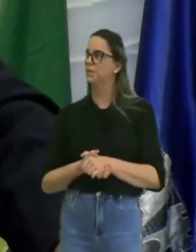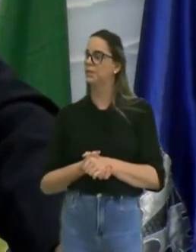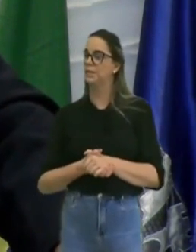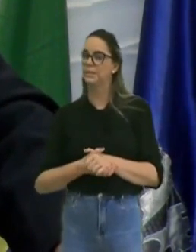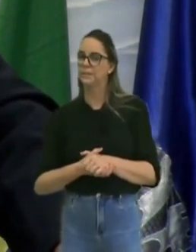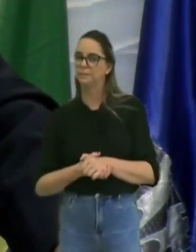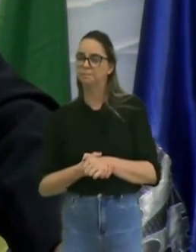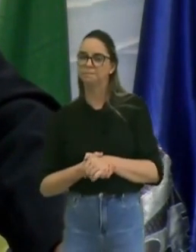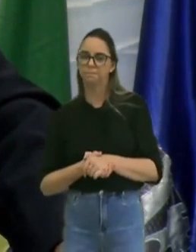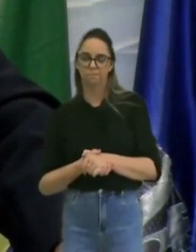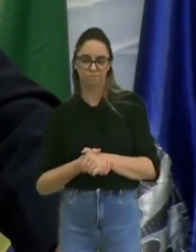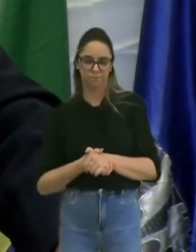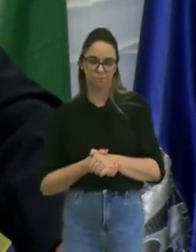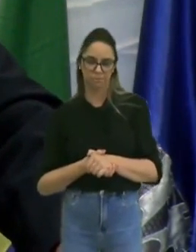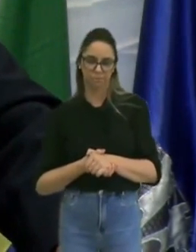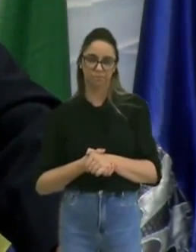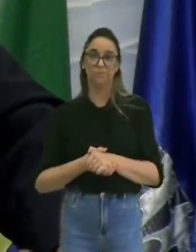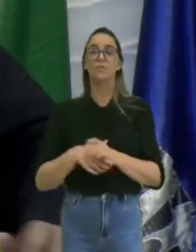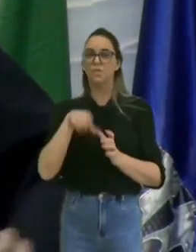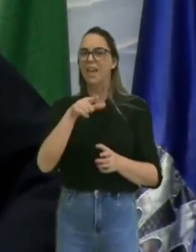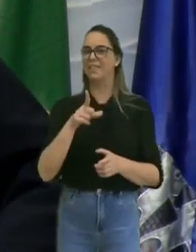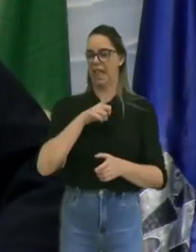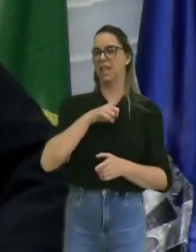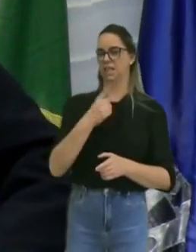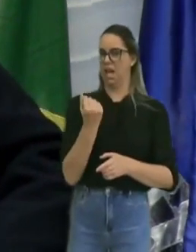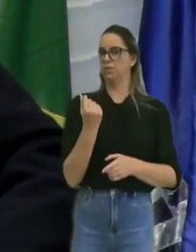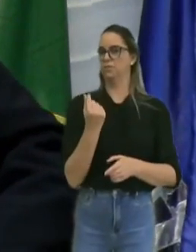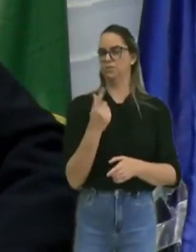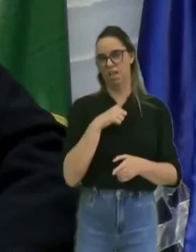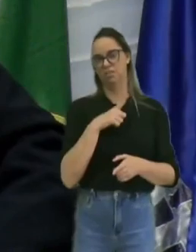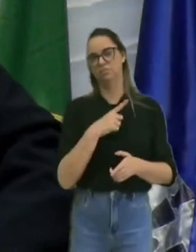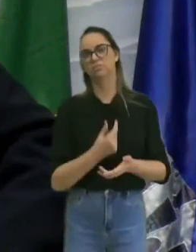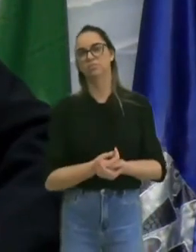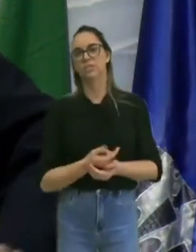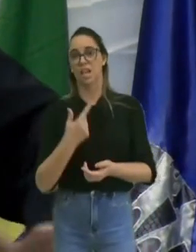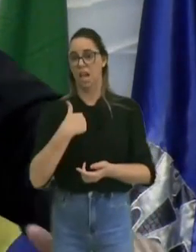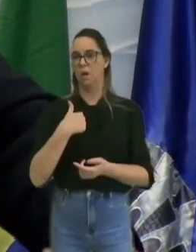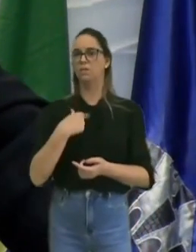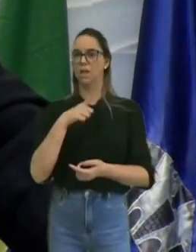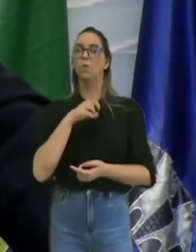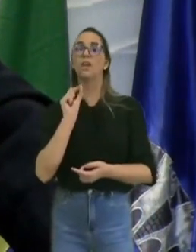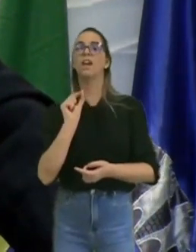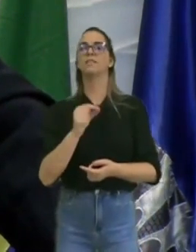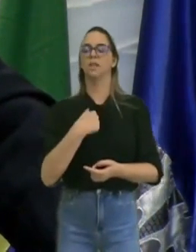aqui. Você tem dinheiro. E eu tenho dignidade.